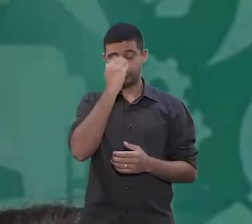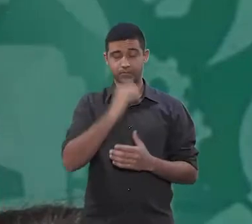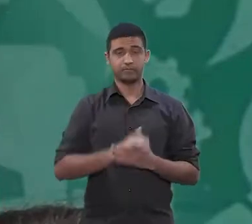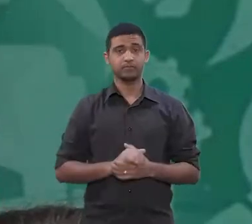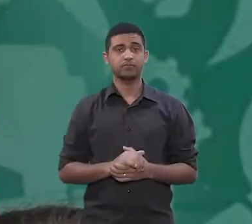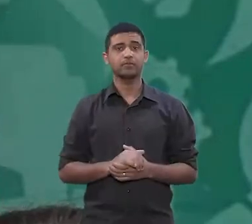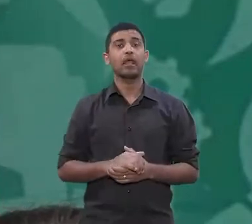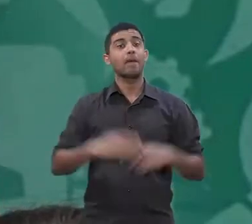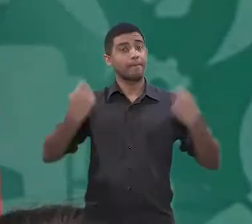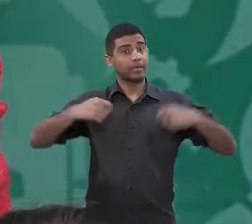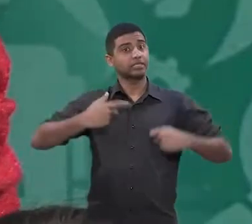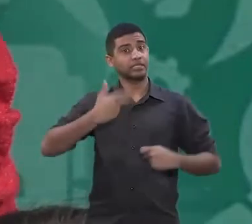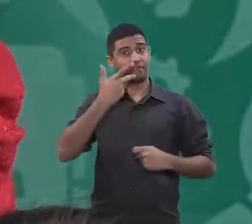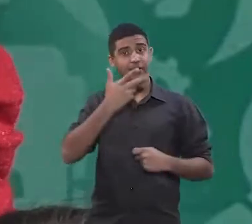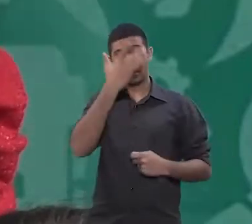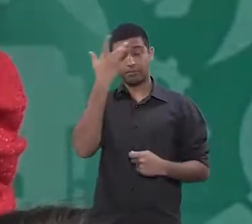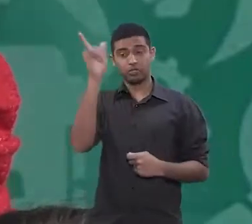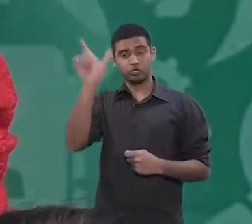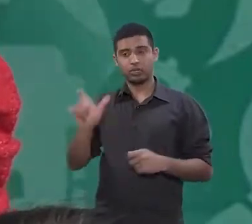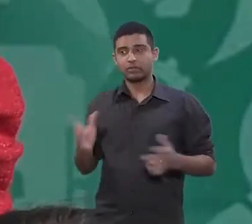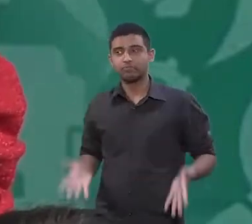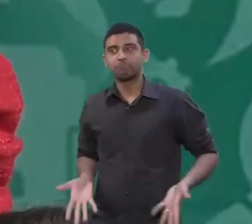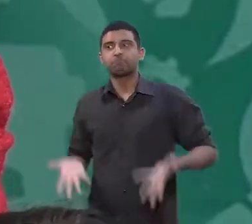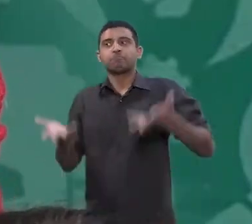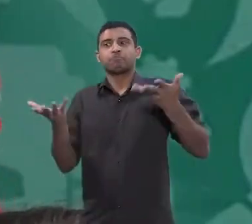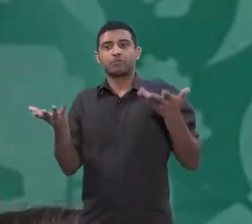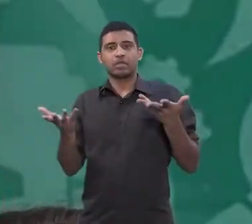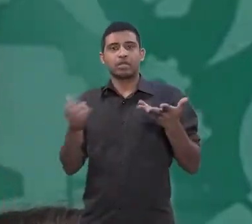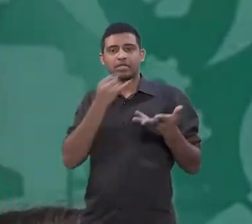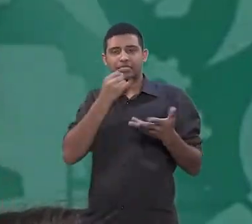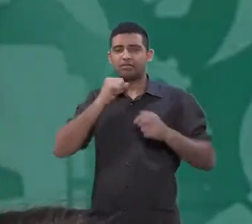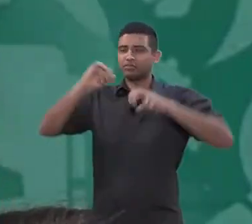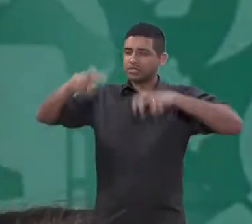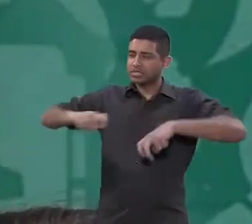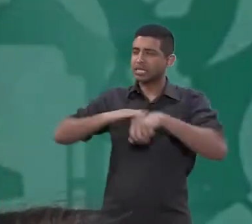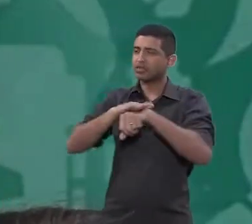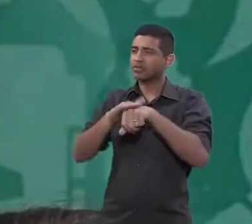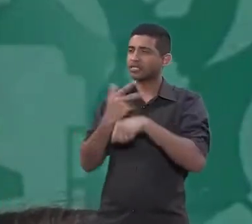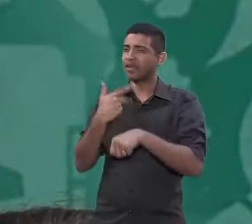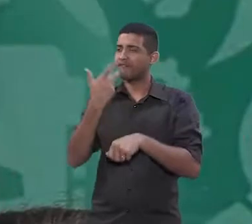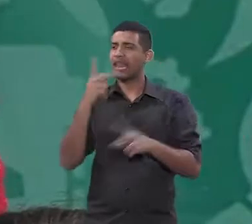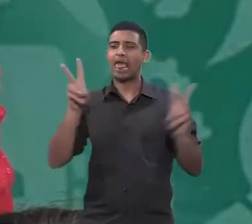vai estimular a pessoa a tirar a vida, e falar sobre isso